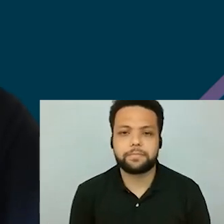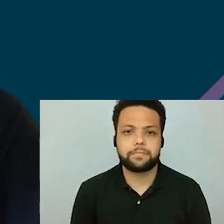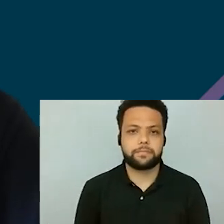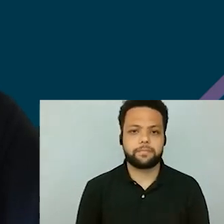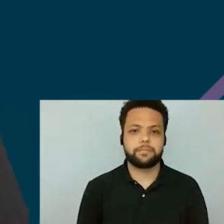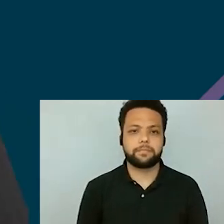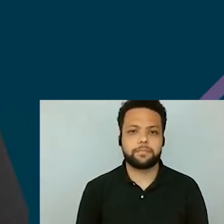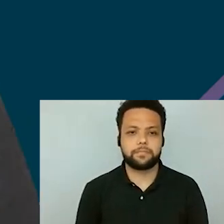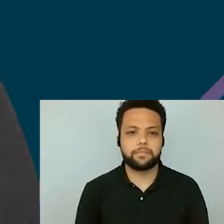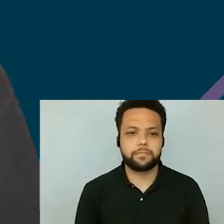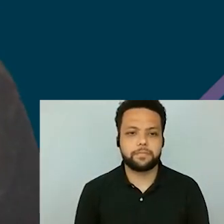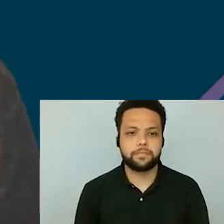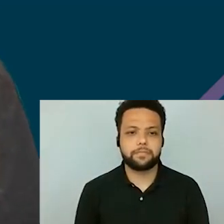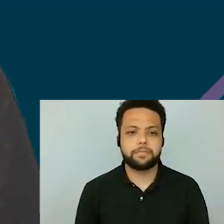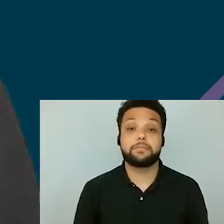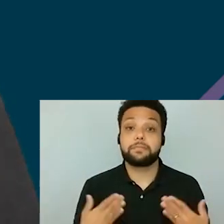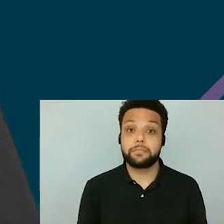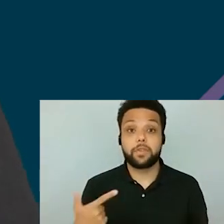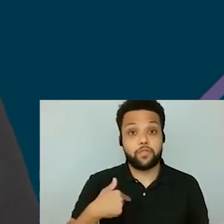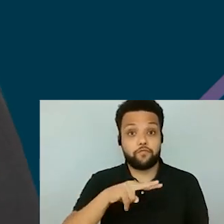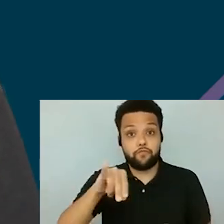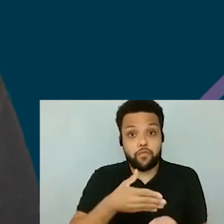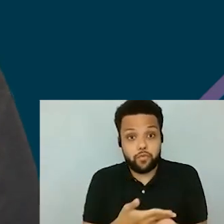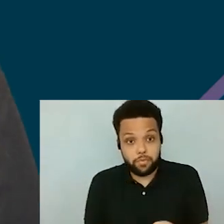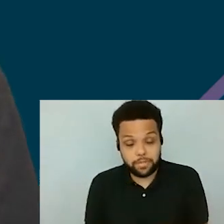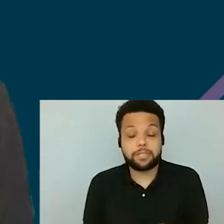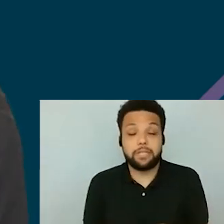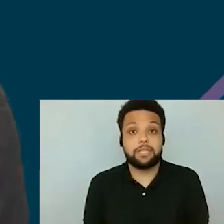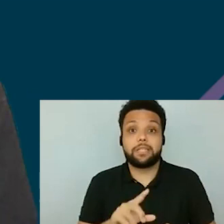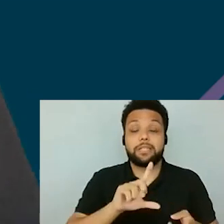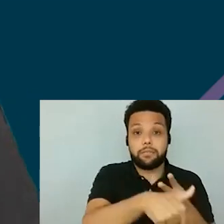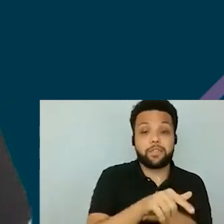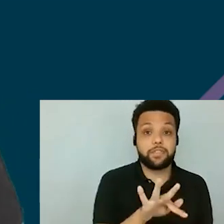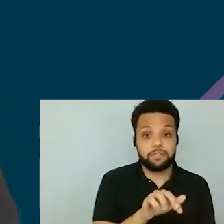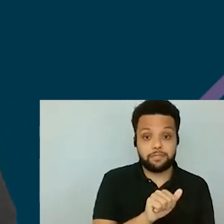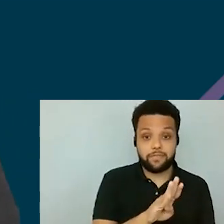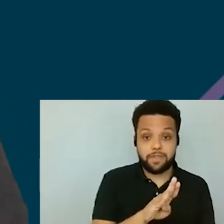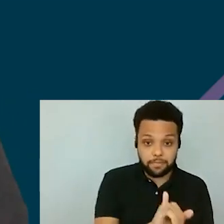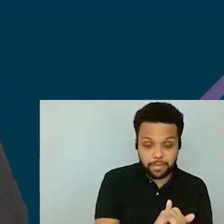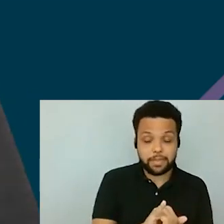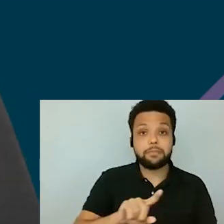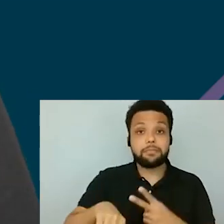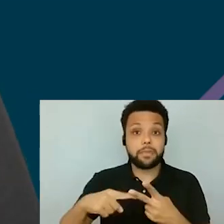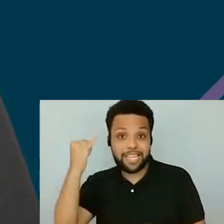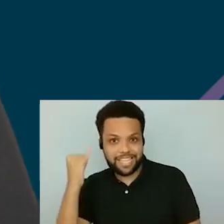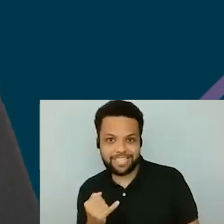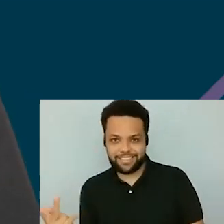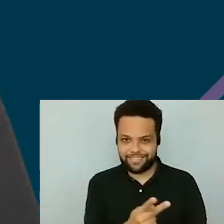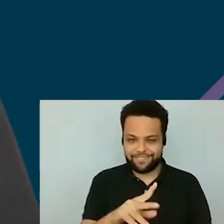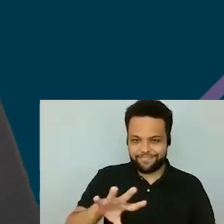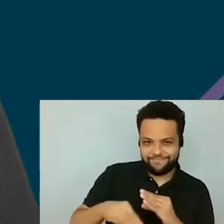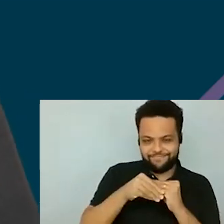Bora lá. Eu vou começar e depois Fabi e Isa vão complementando. Bem, a